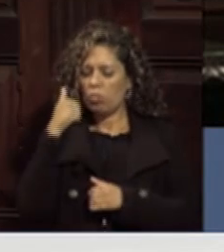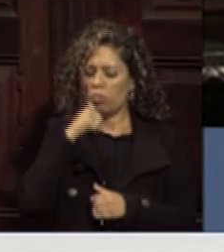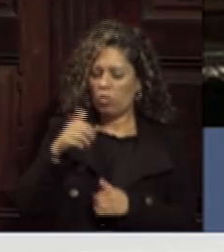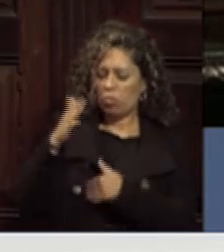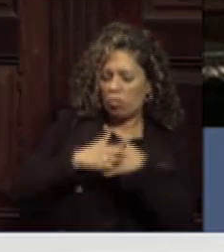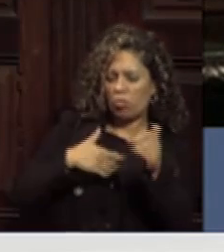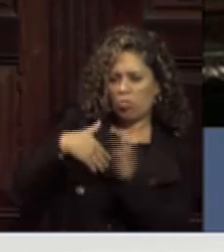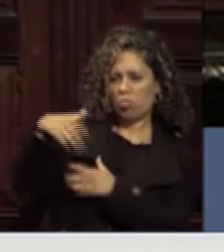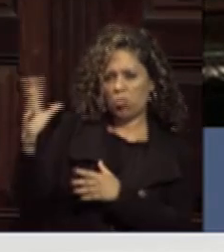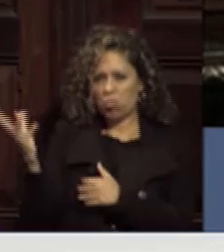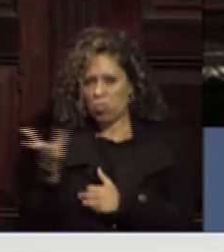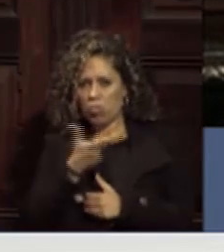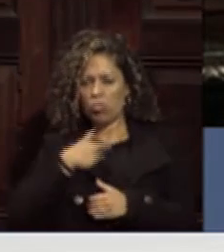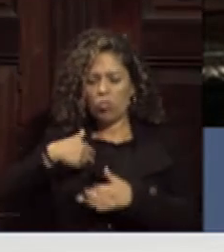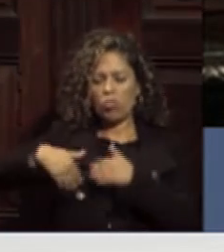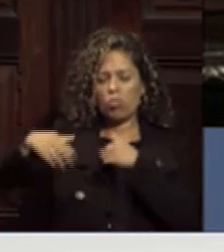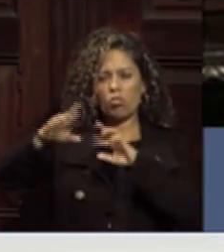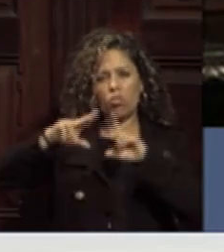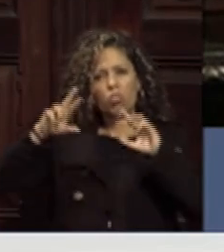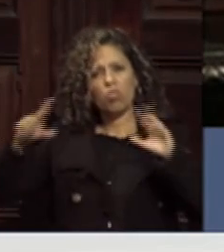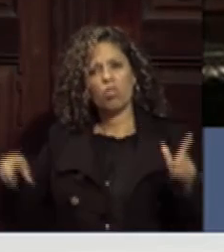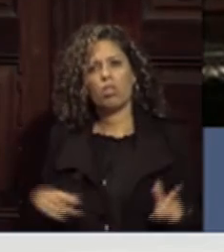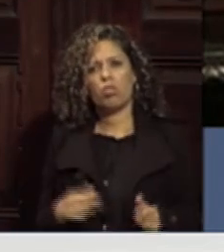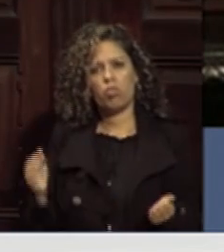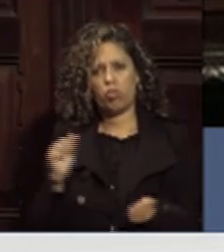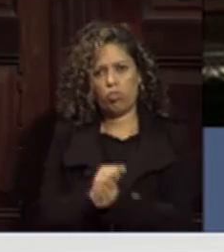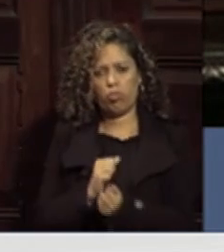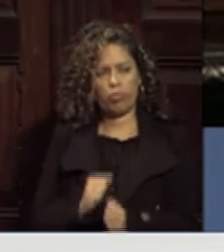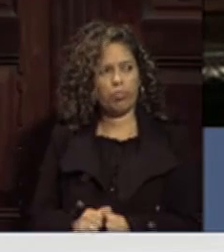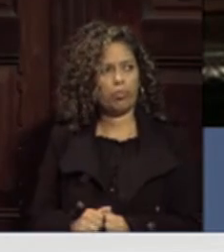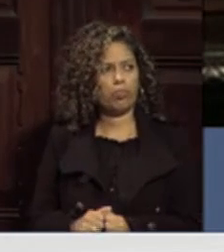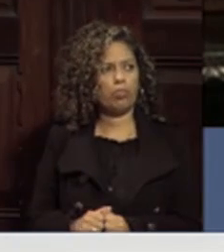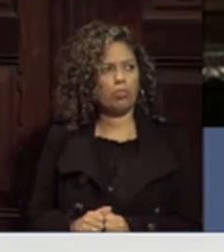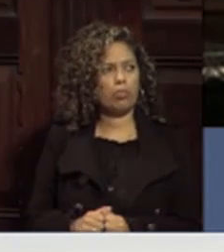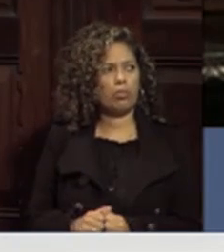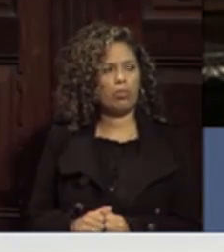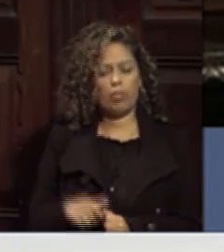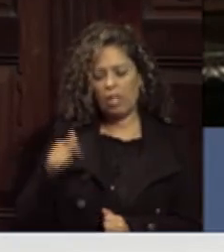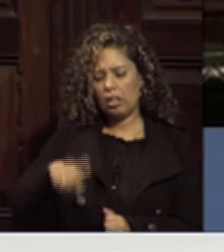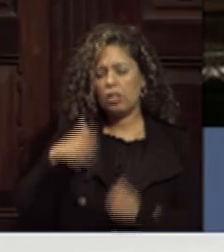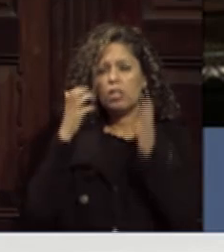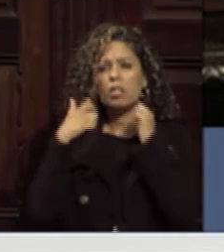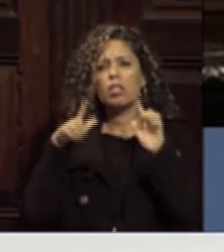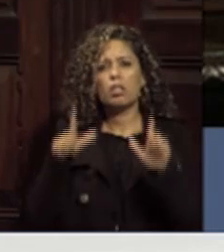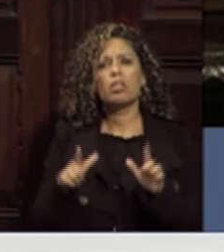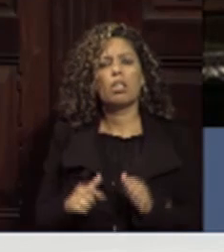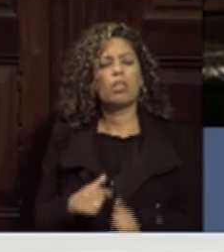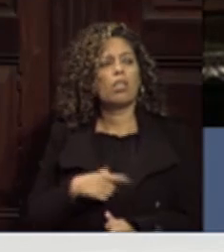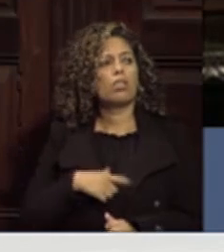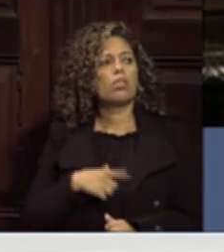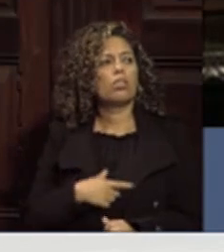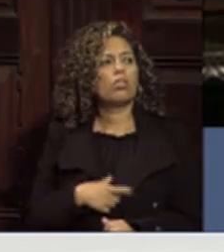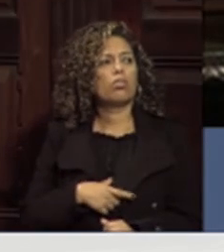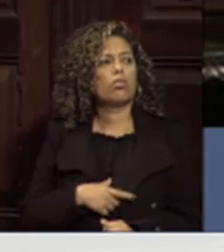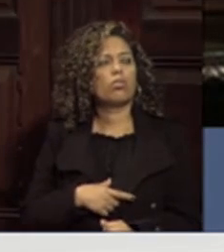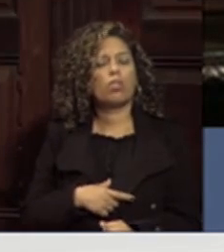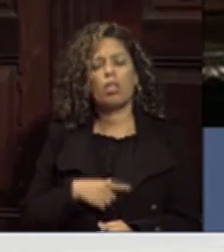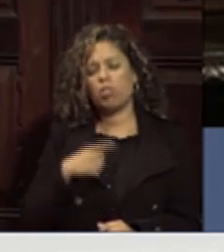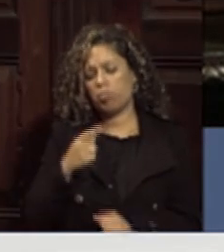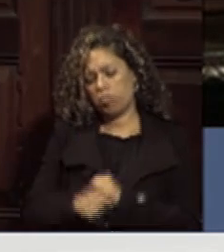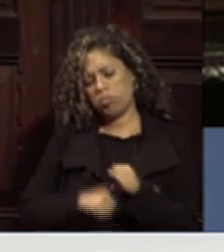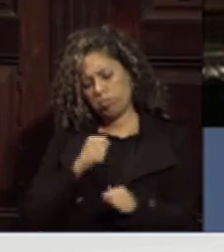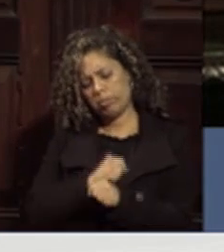lá falávamos que por mais que a nossa Casa Legislativa tenha, nesses 2 últimos